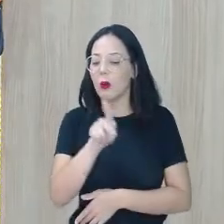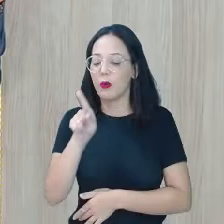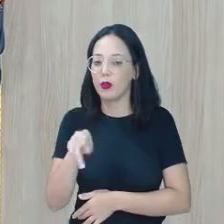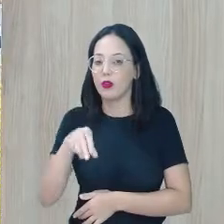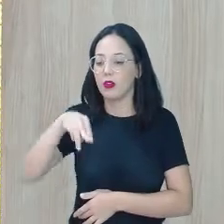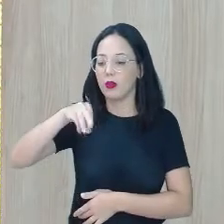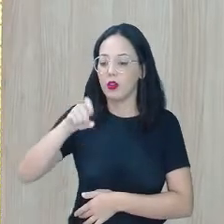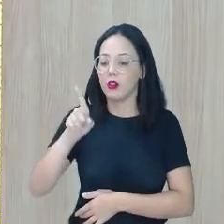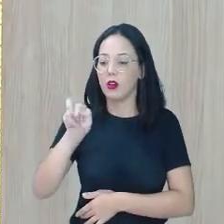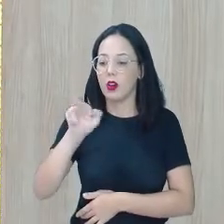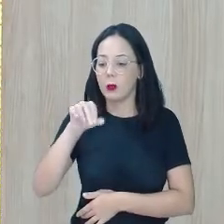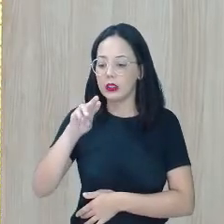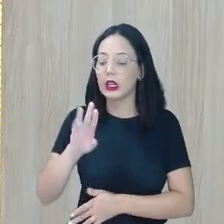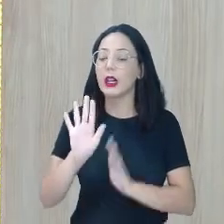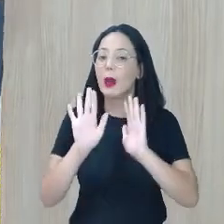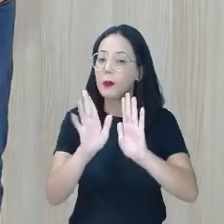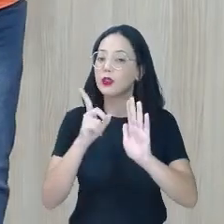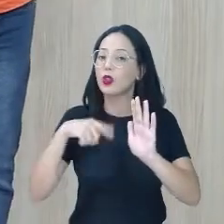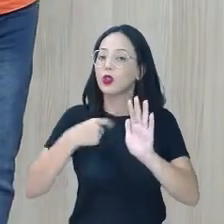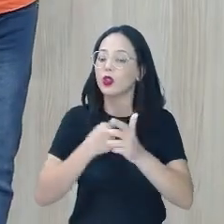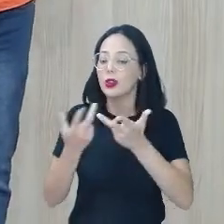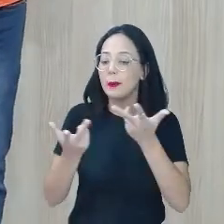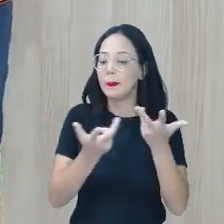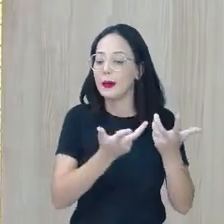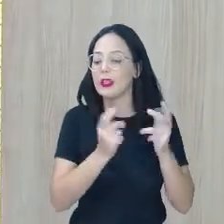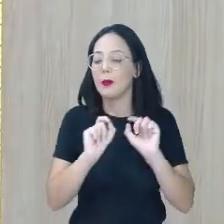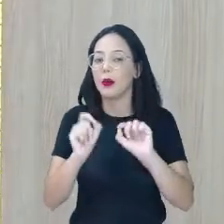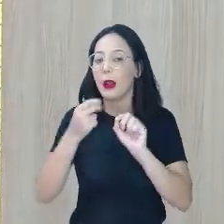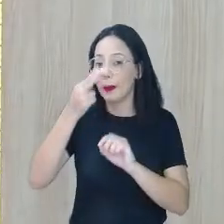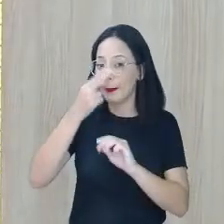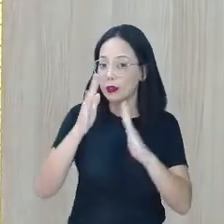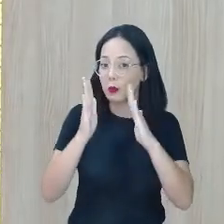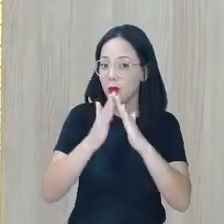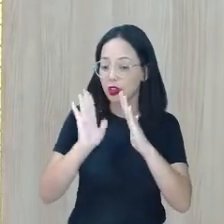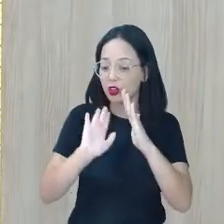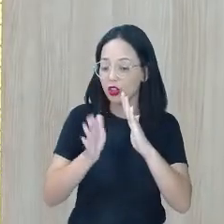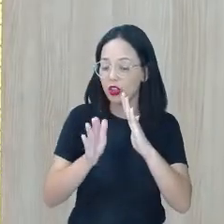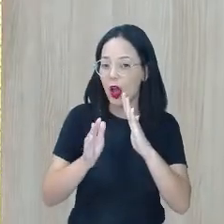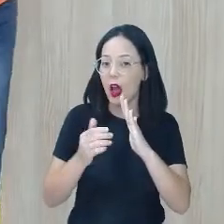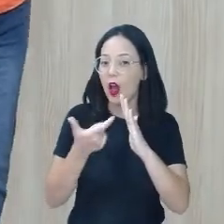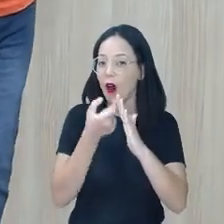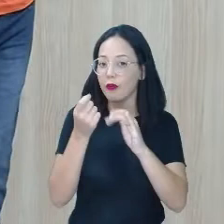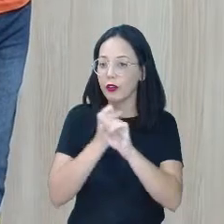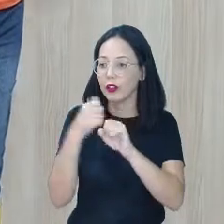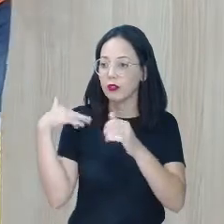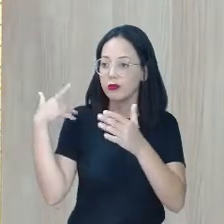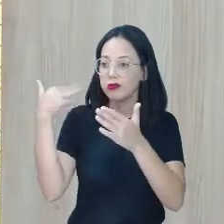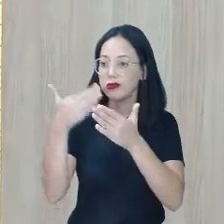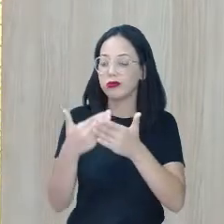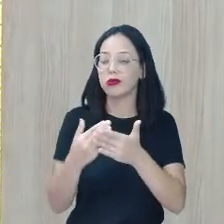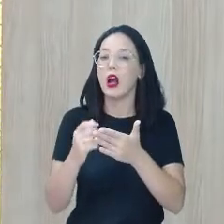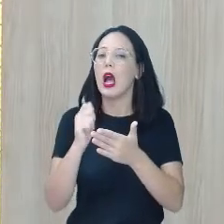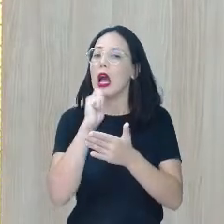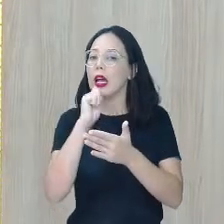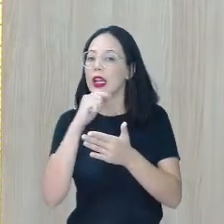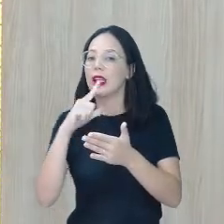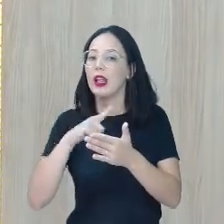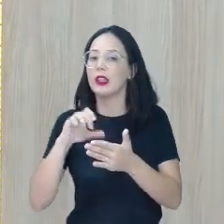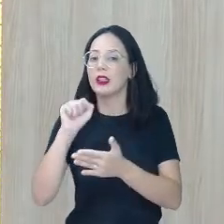de mandarim. Mas a gente observa, né, que mesmo morando há 20 anos, ela ainda falava com todo aquele sotaque,